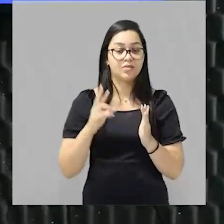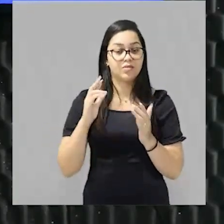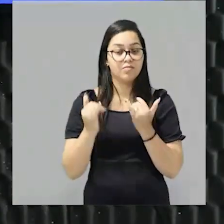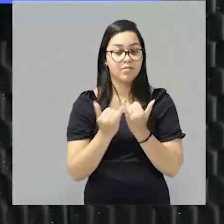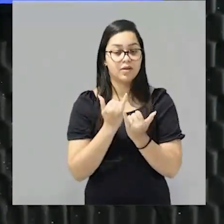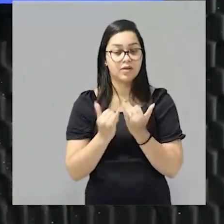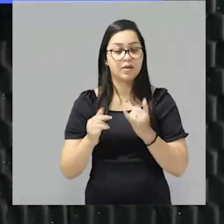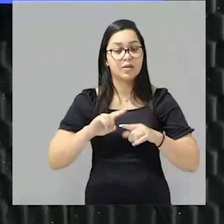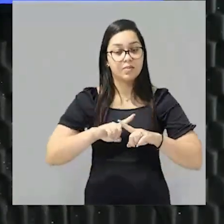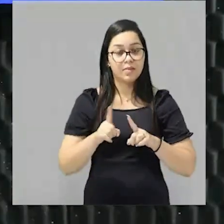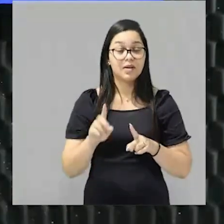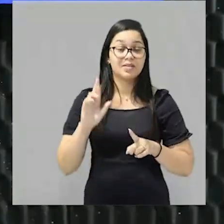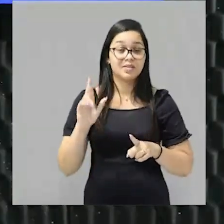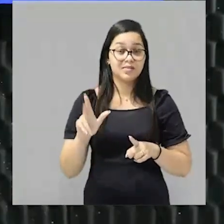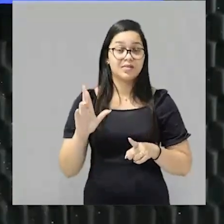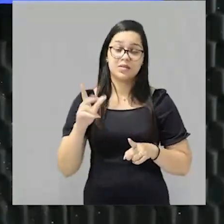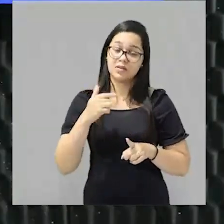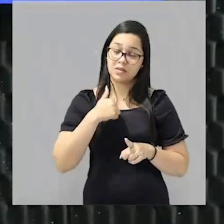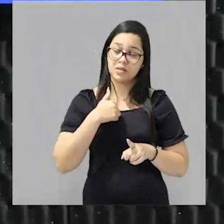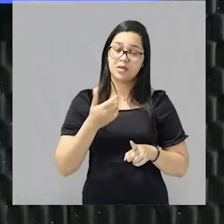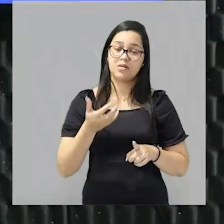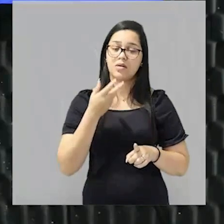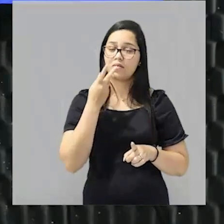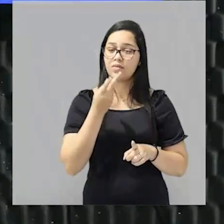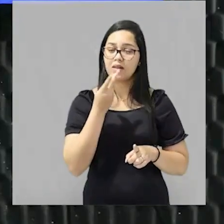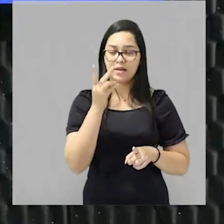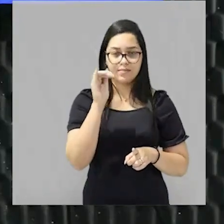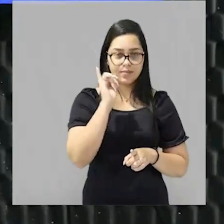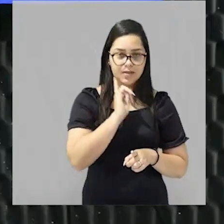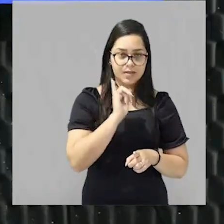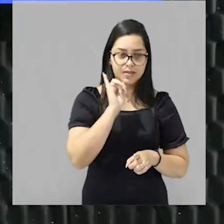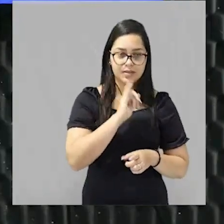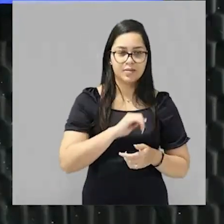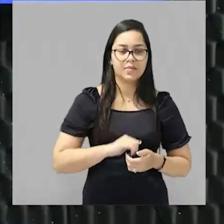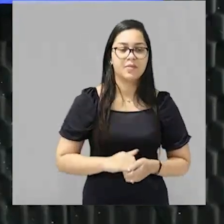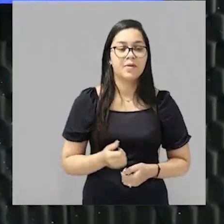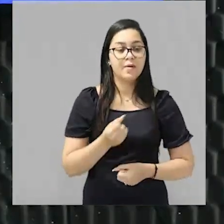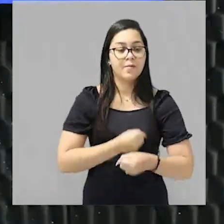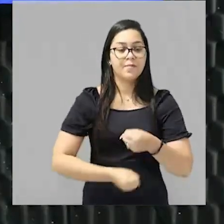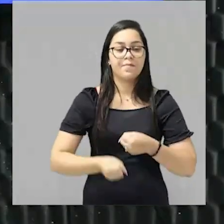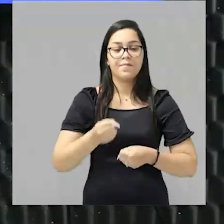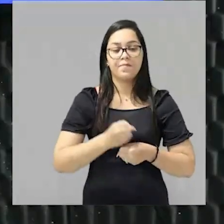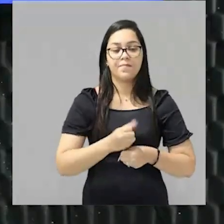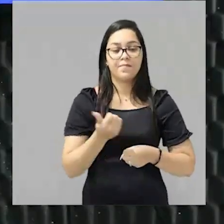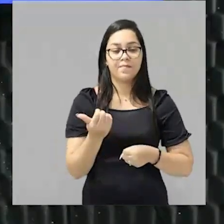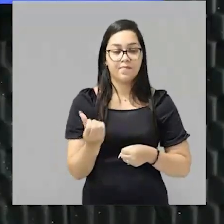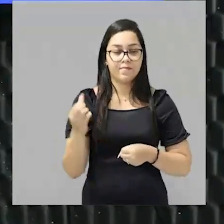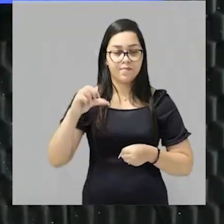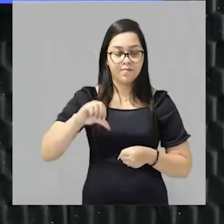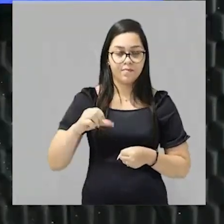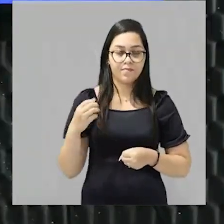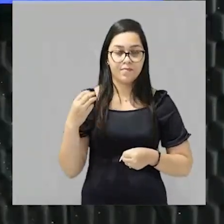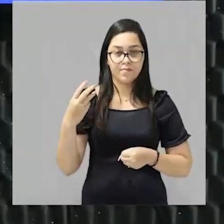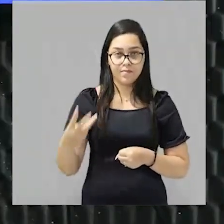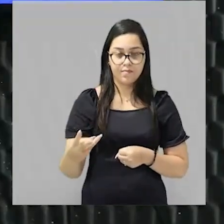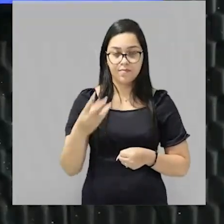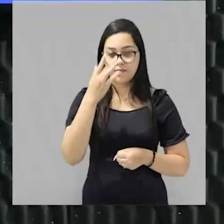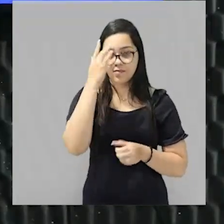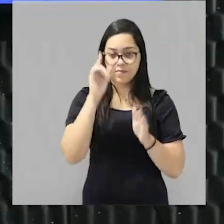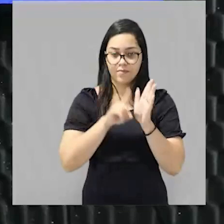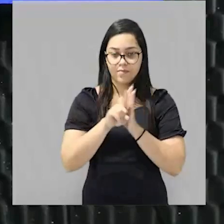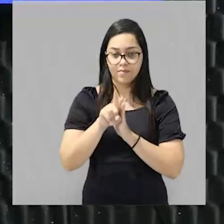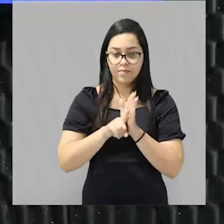efeito diferente daquilo que eu quero falar. Por exemplo, ó, em 1693, o explorador